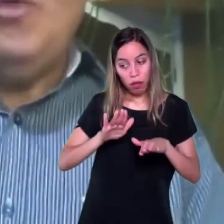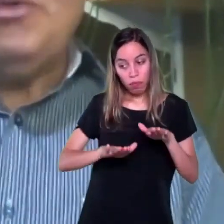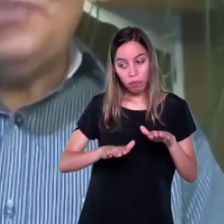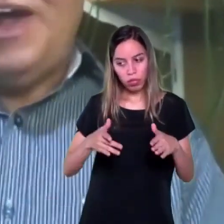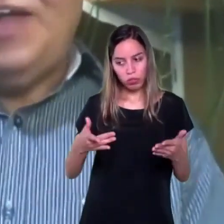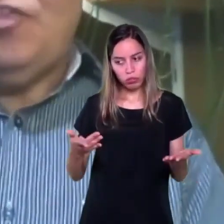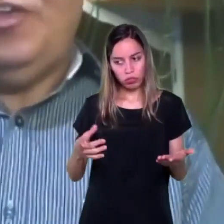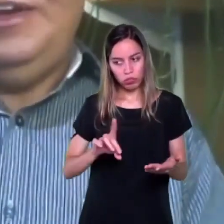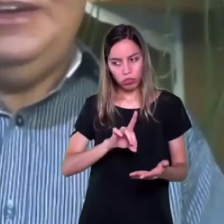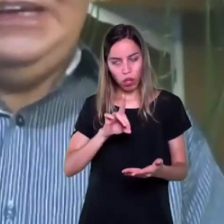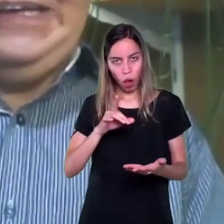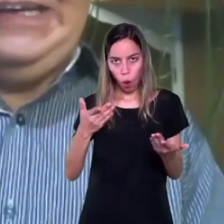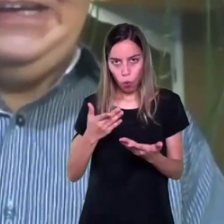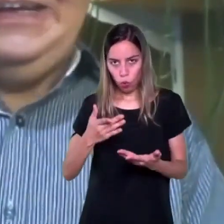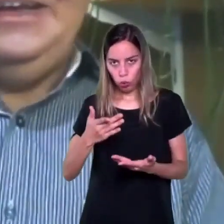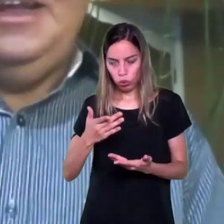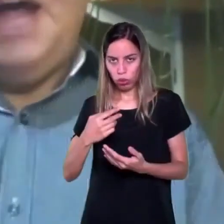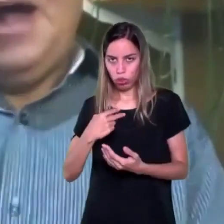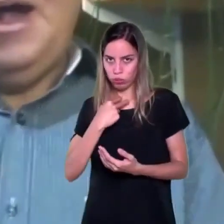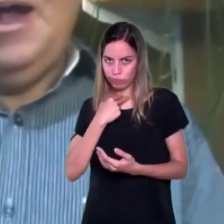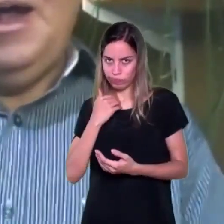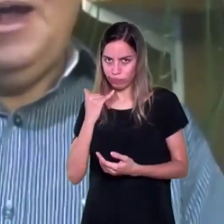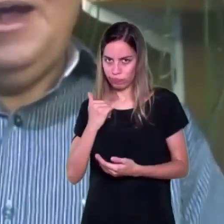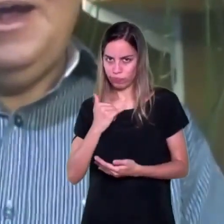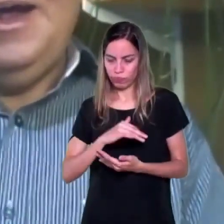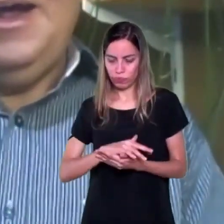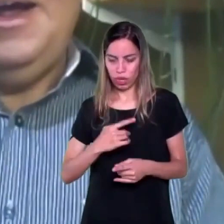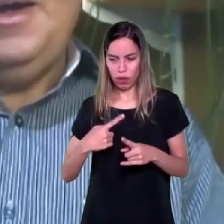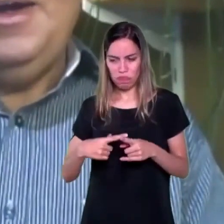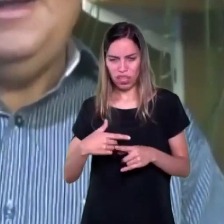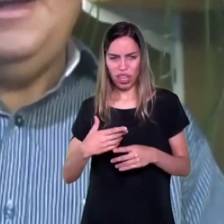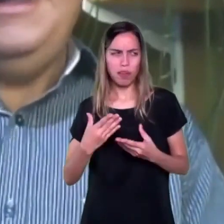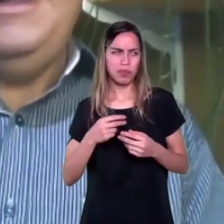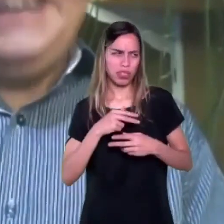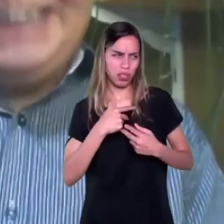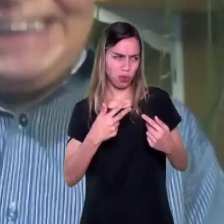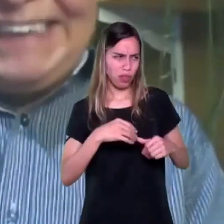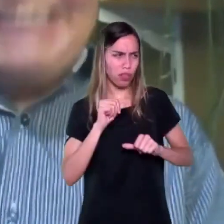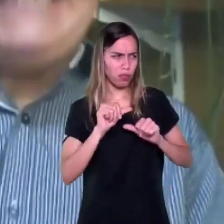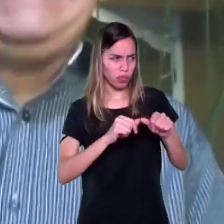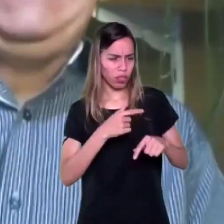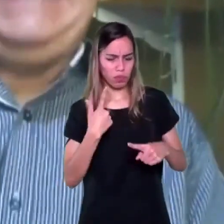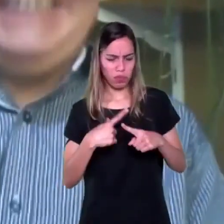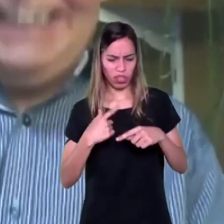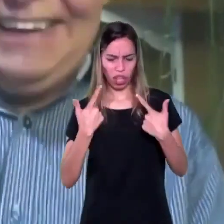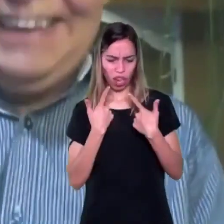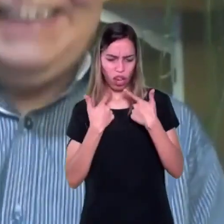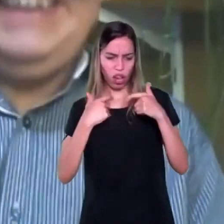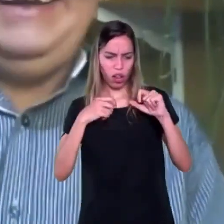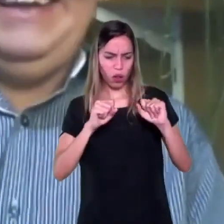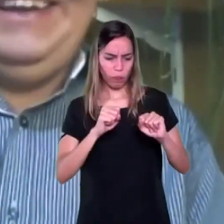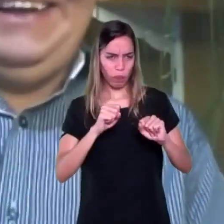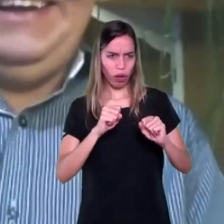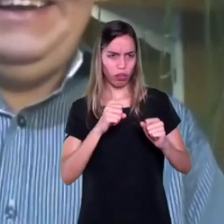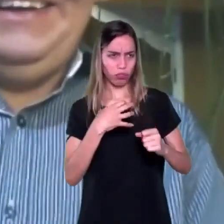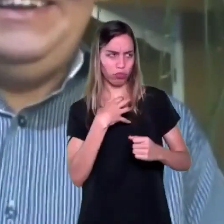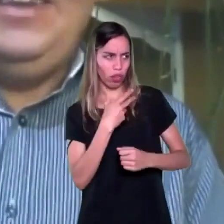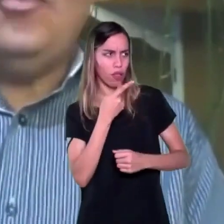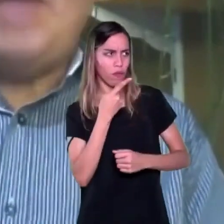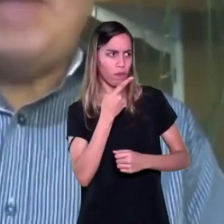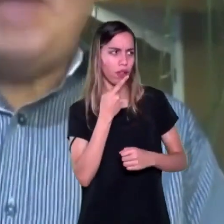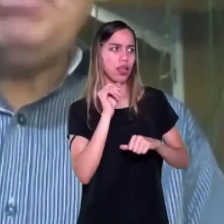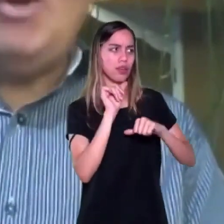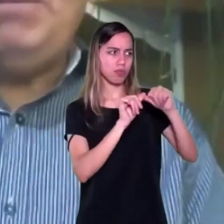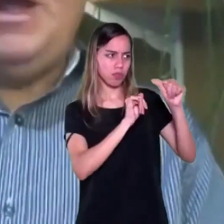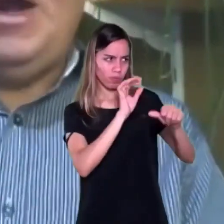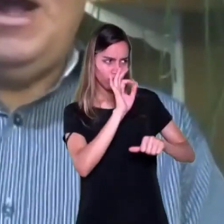não comportassem. É porque muda muito a linguagem, está mudando, né? A forma do que pode falar, né? E